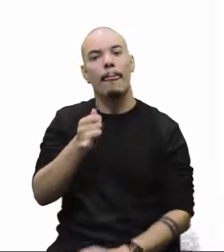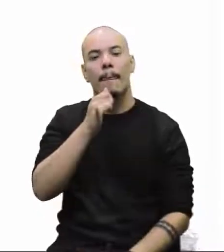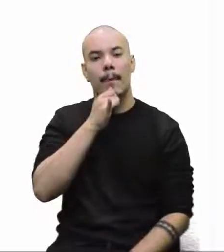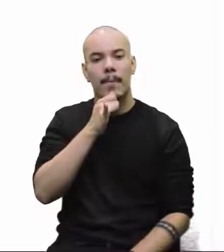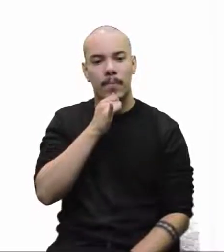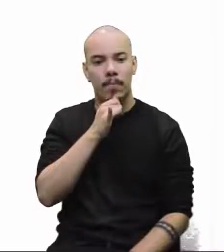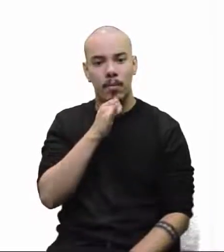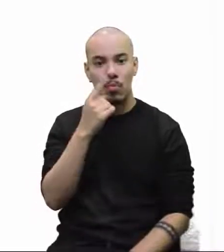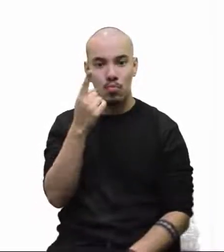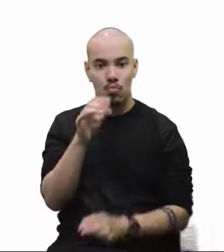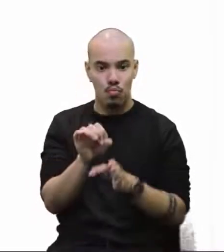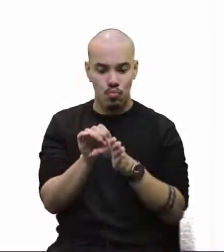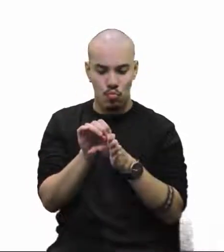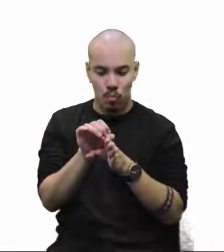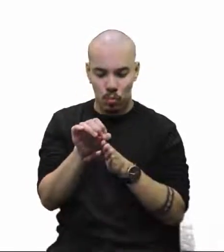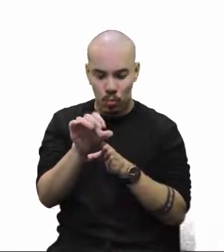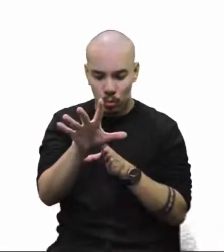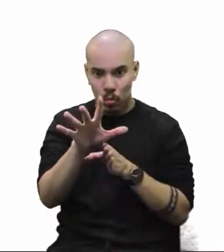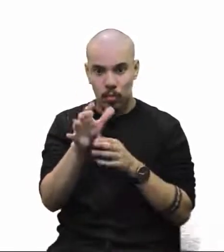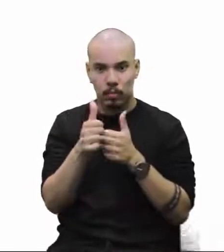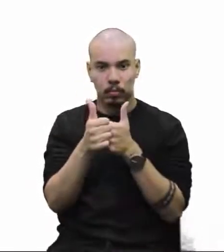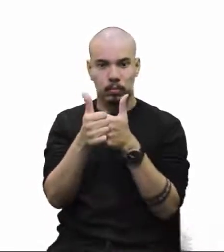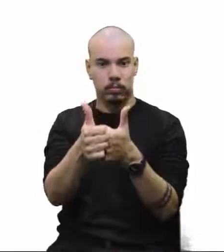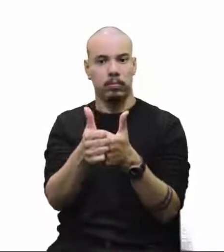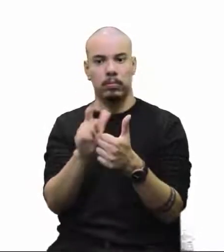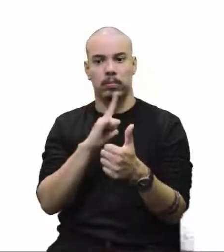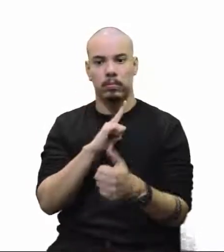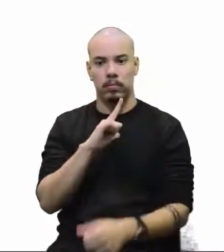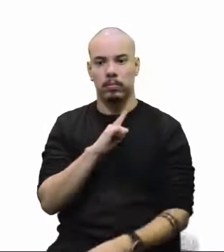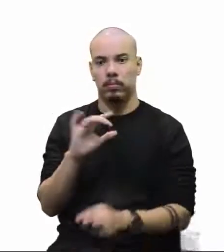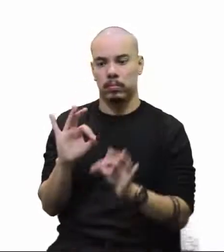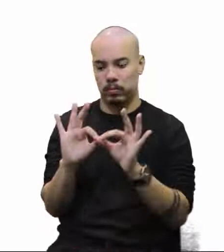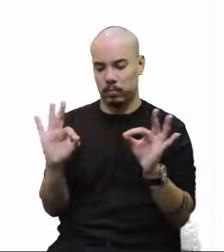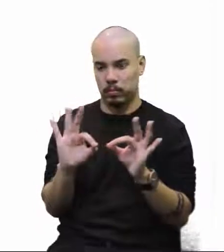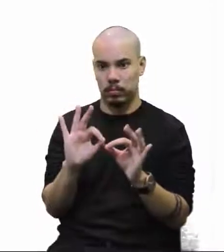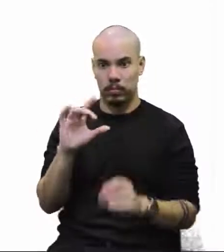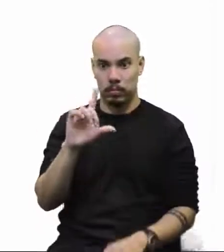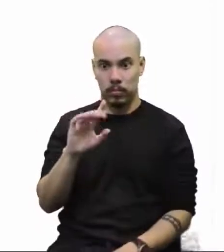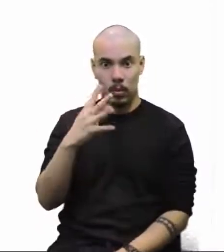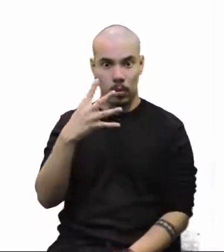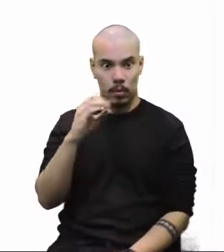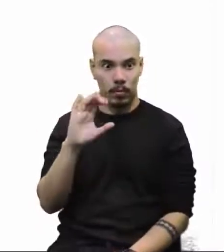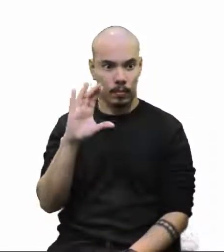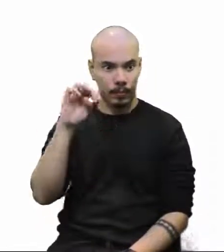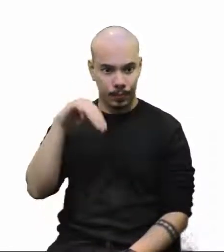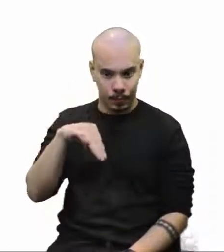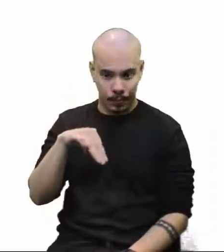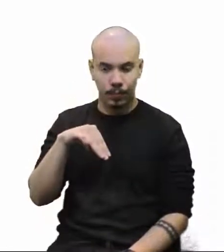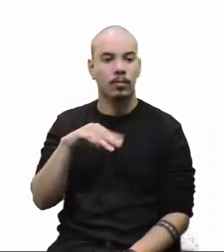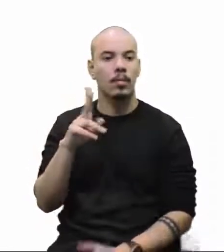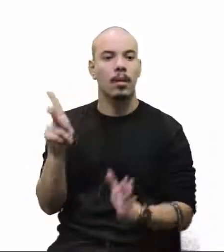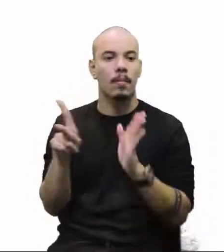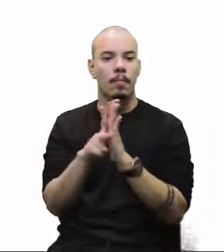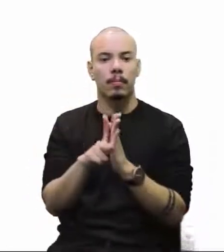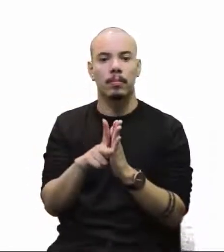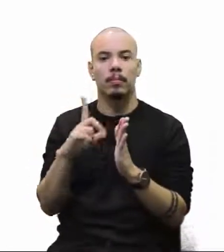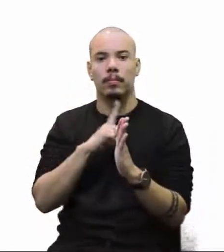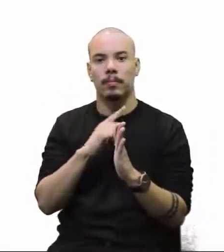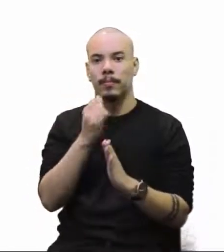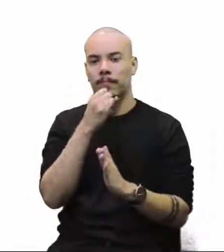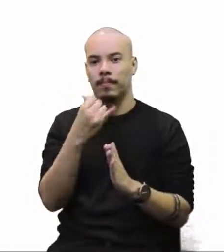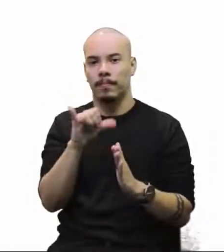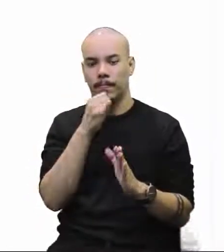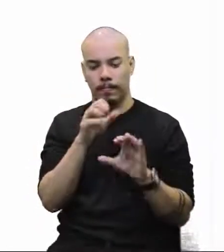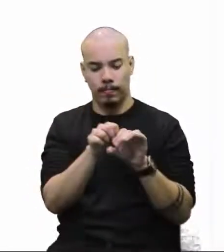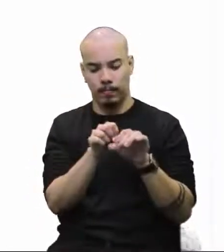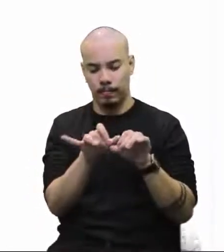Um condutor reto de comprimento 40 centímetros, olha o L ali, é percorrido por uma